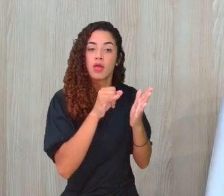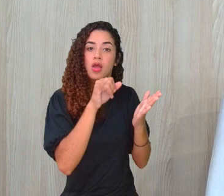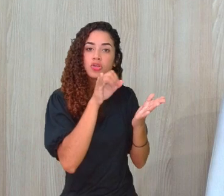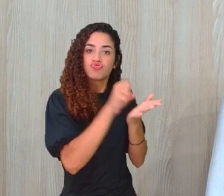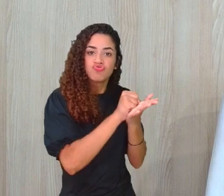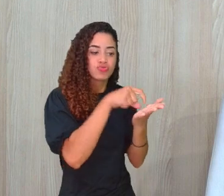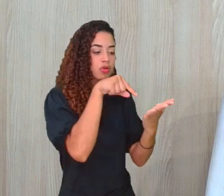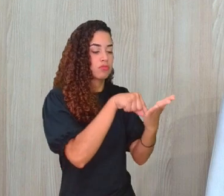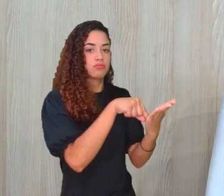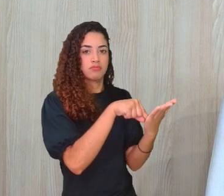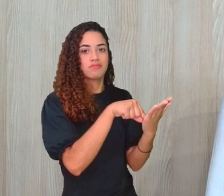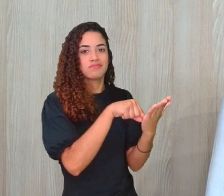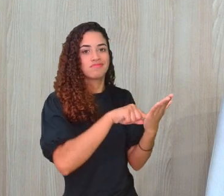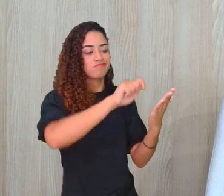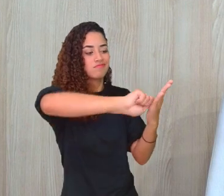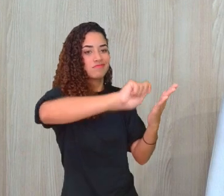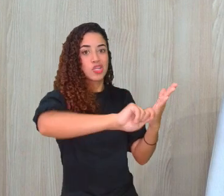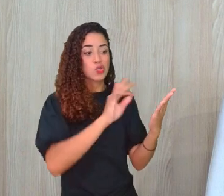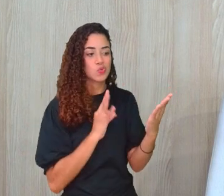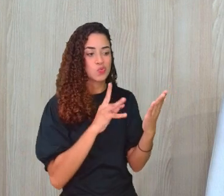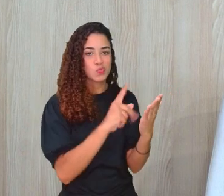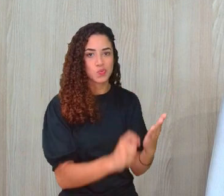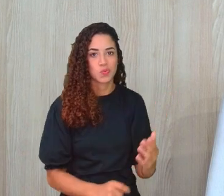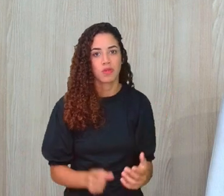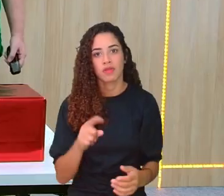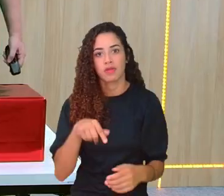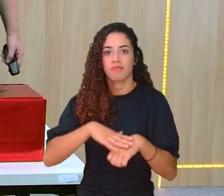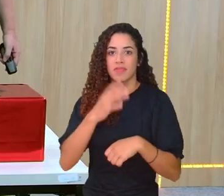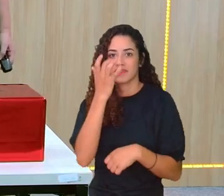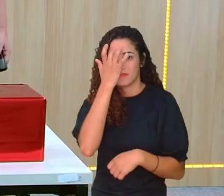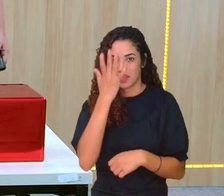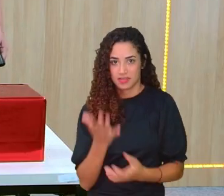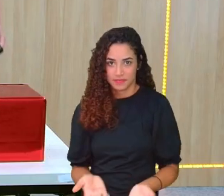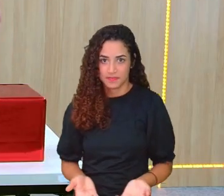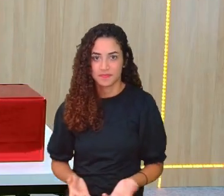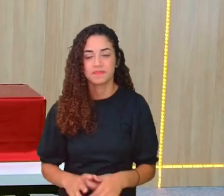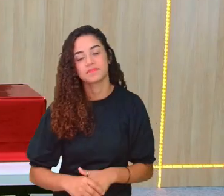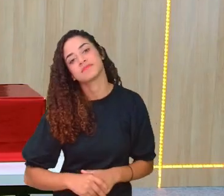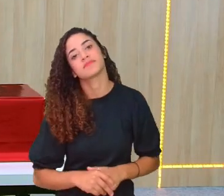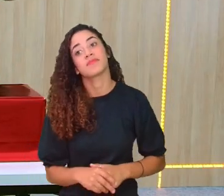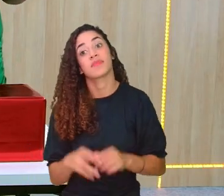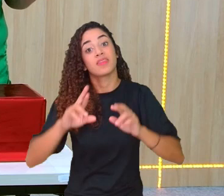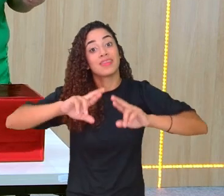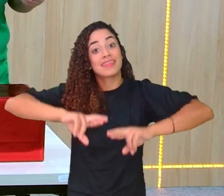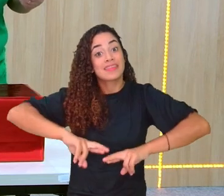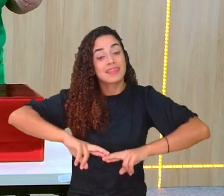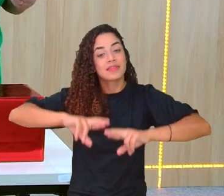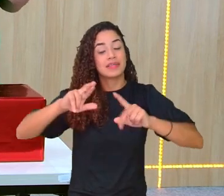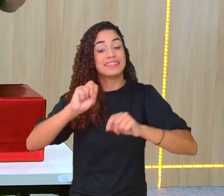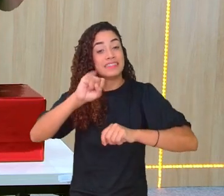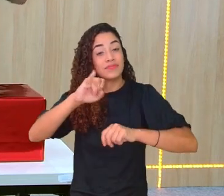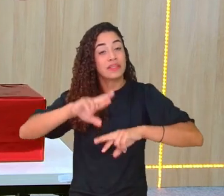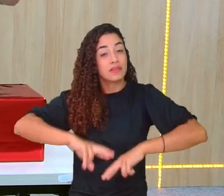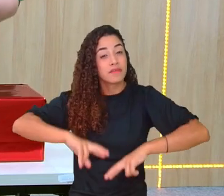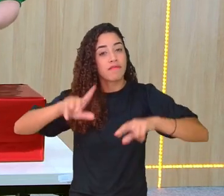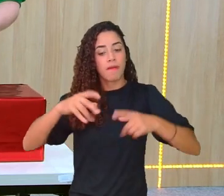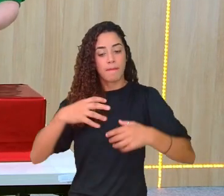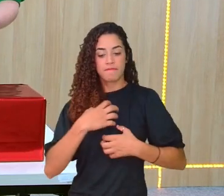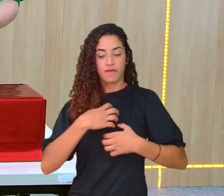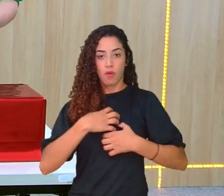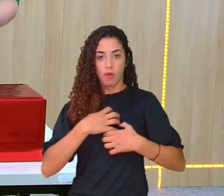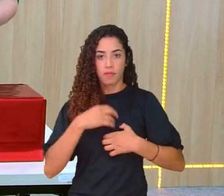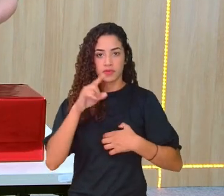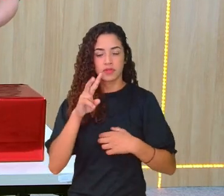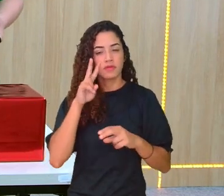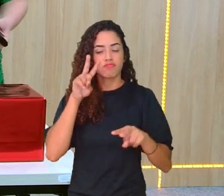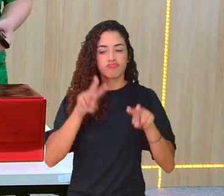seus cálculos. Fica mais fácil para a gente aprender. Quanto mais diferente for a maneira de você olhar